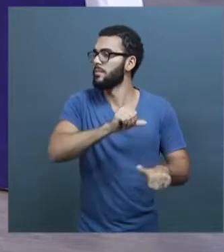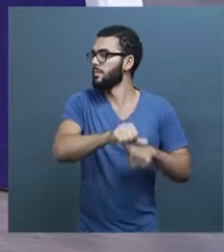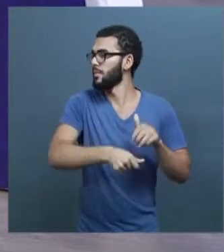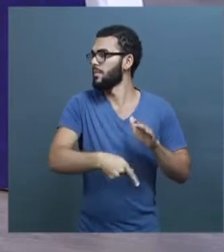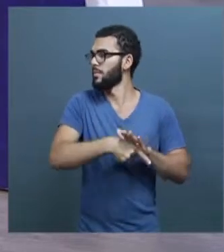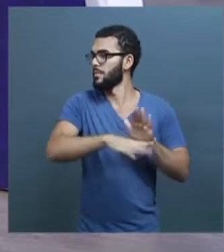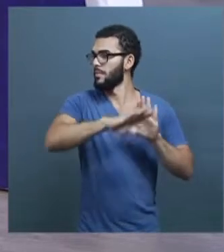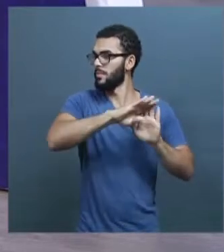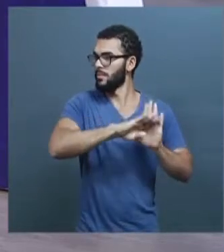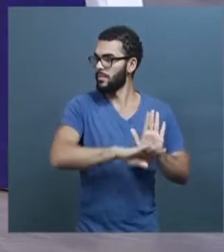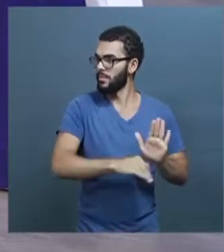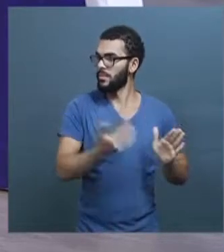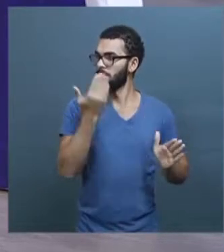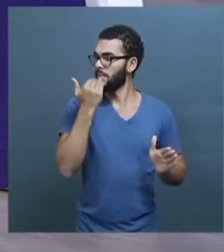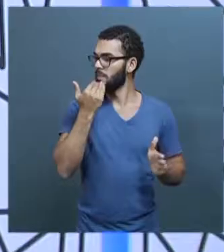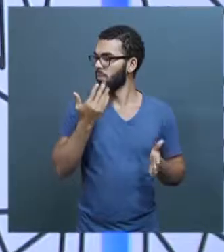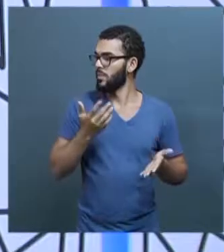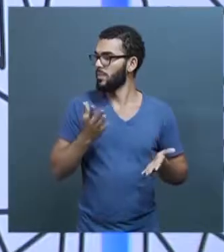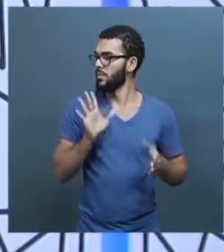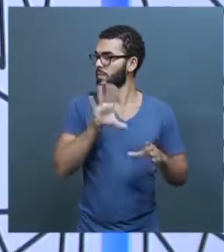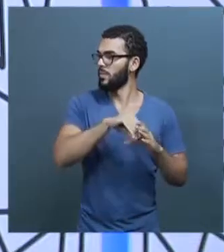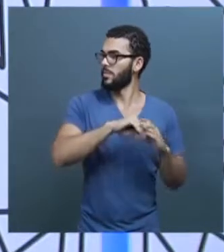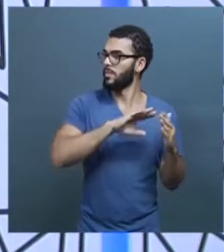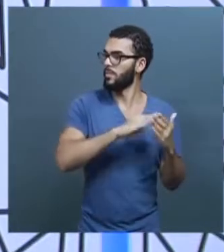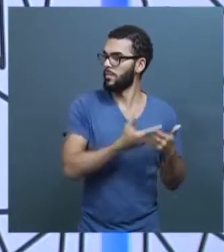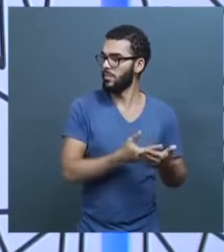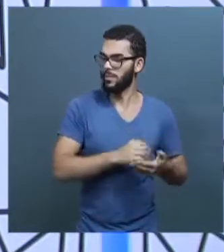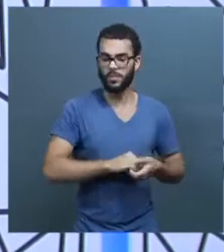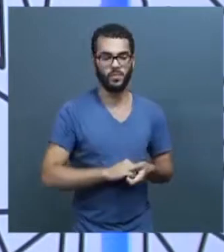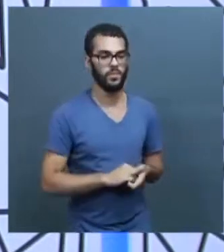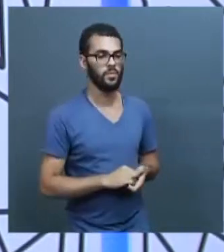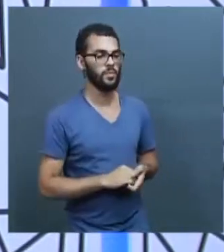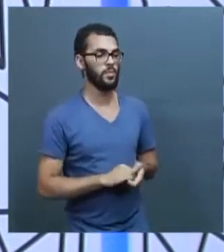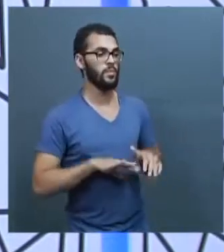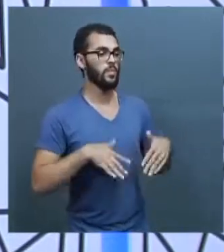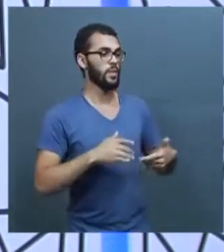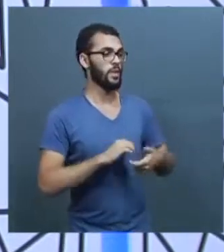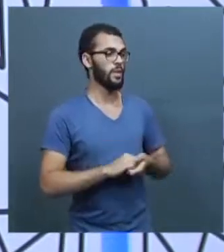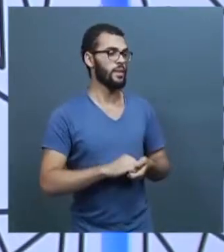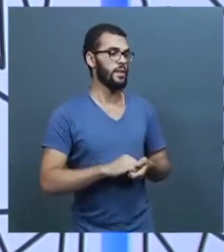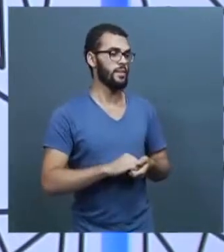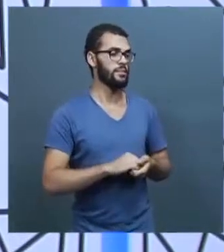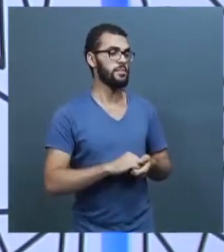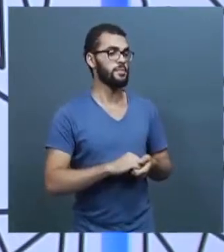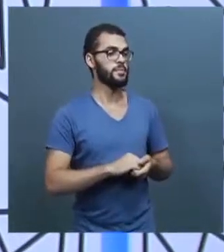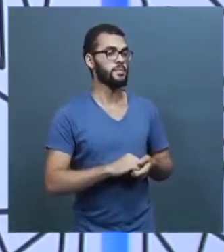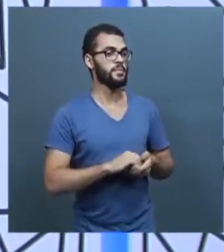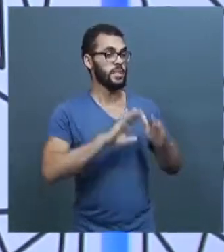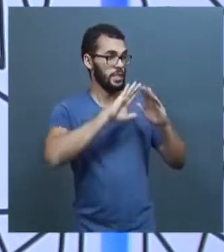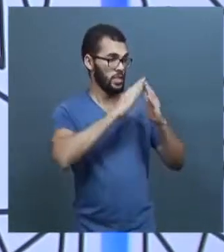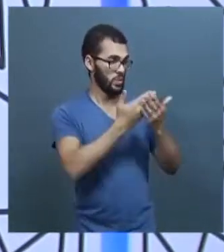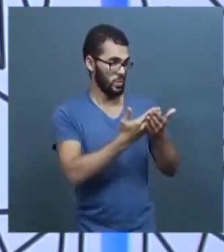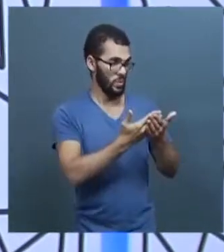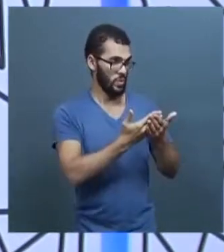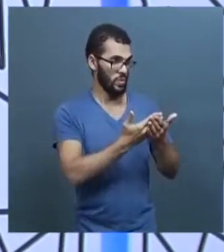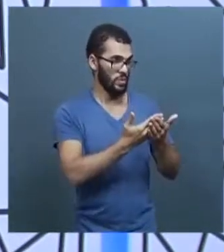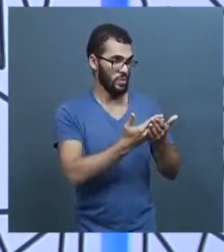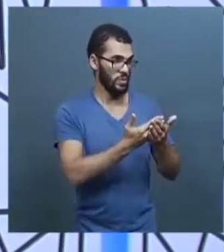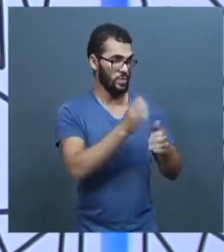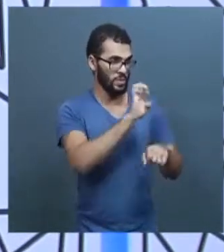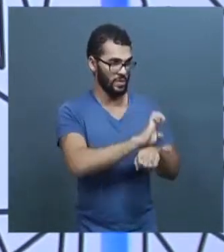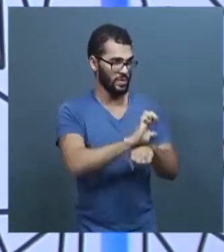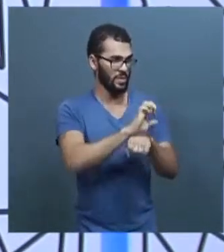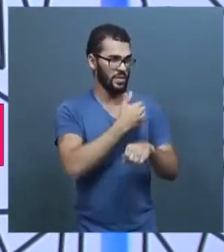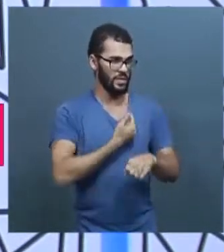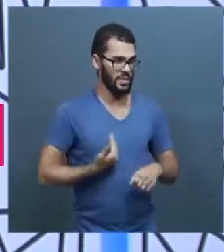alimentação escolar? Então, o Estado, as escolas do Estado, já há algum tempo, segue a resolução